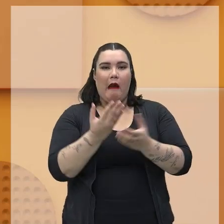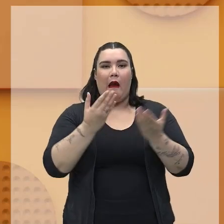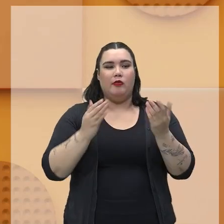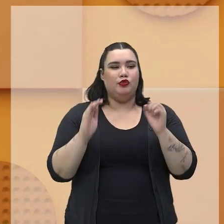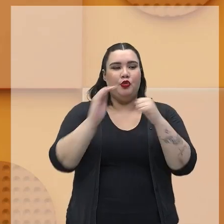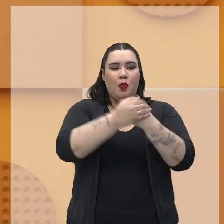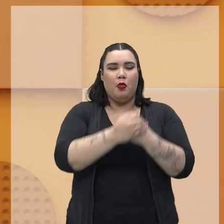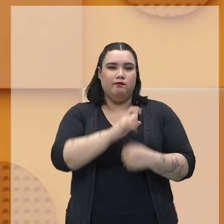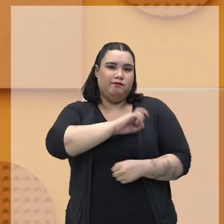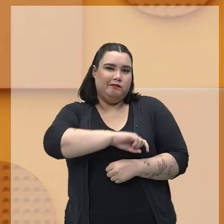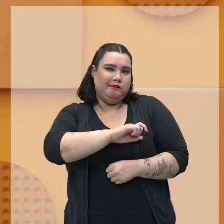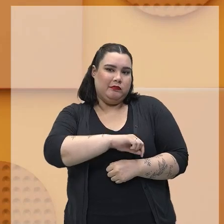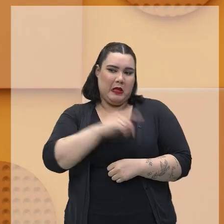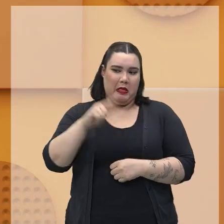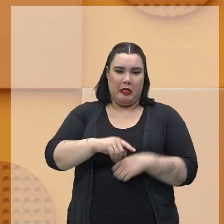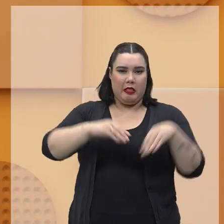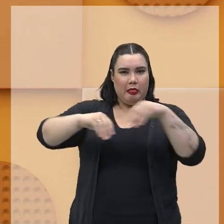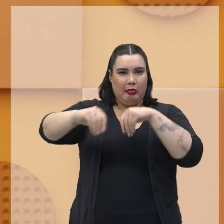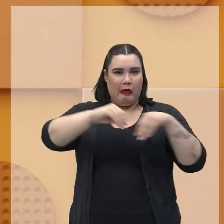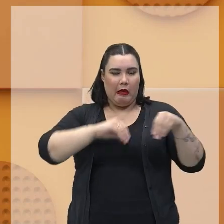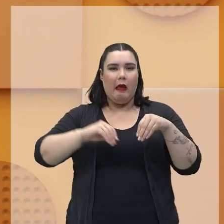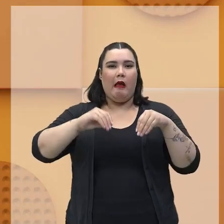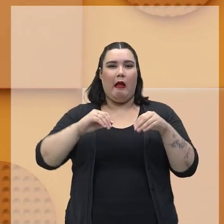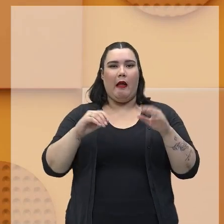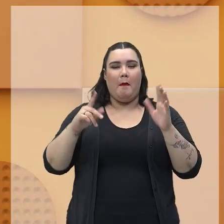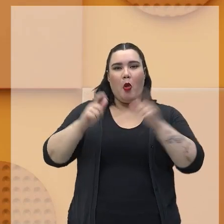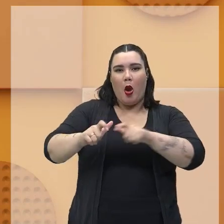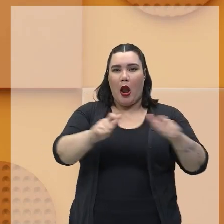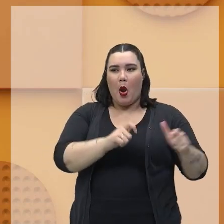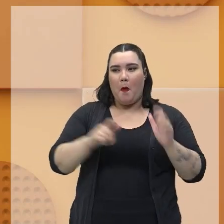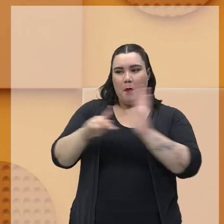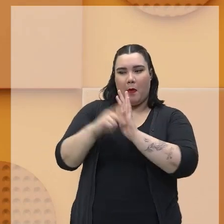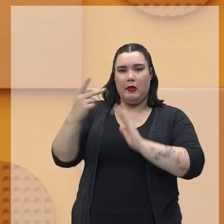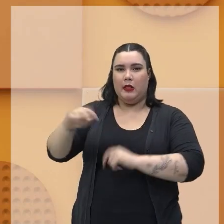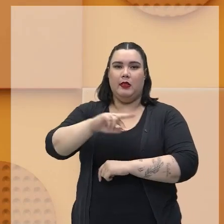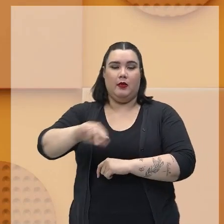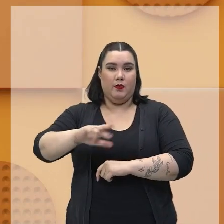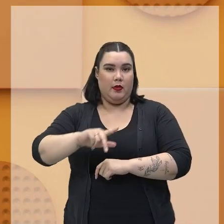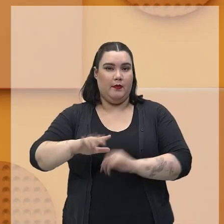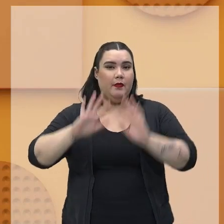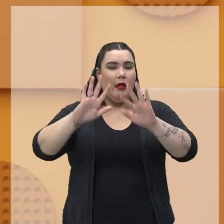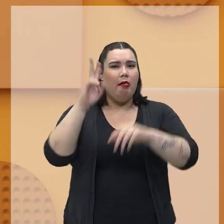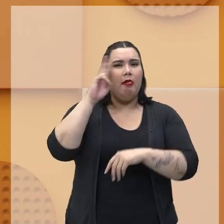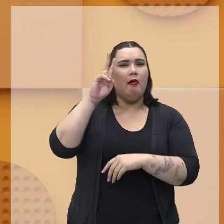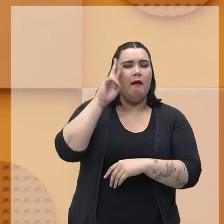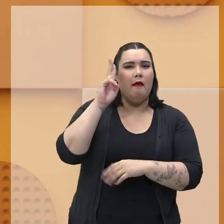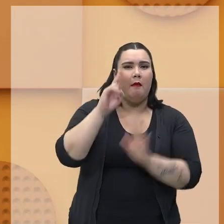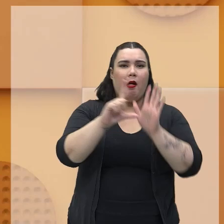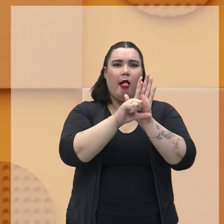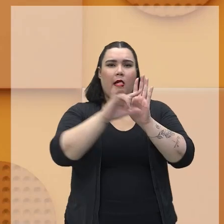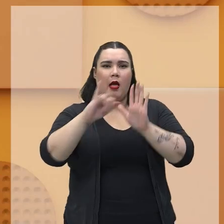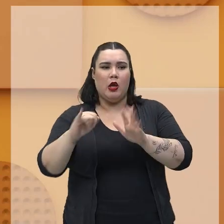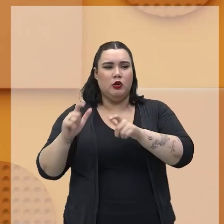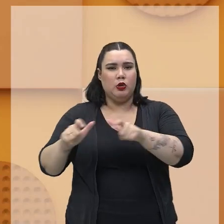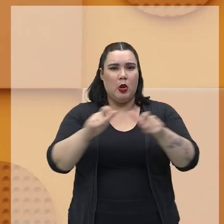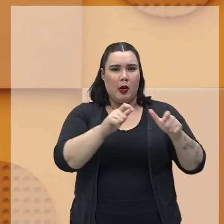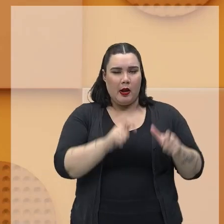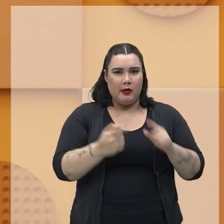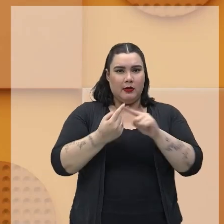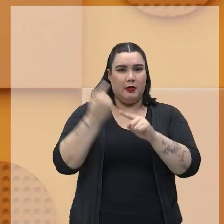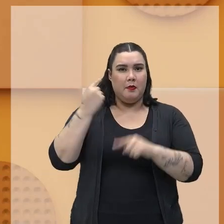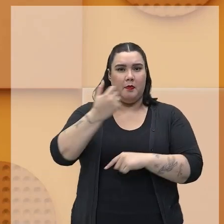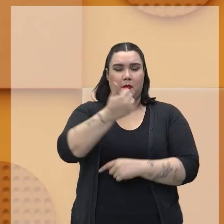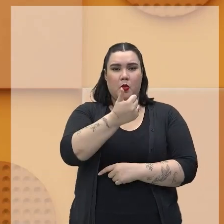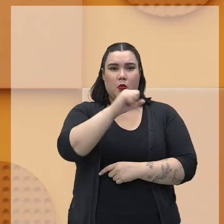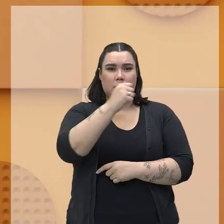de Terras, lá da década de 1850, ela foi um mecanismo de tentar expropriar dos povos